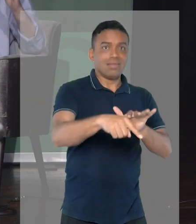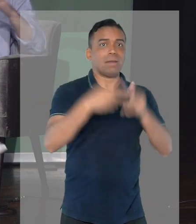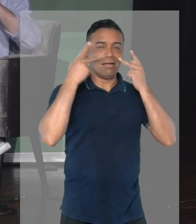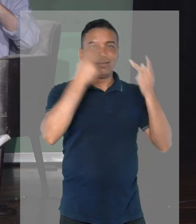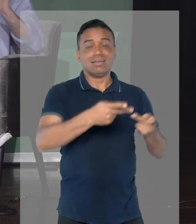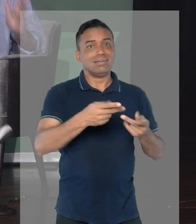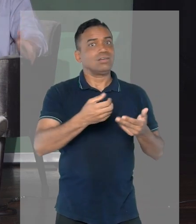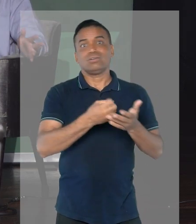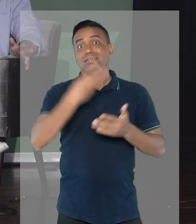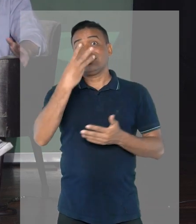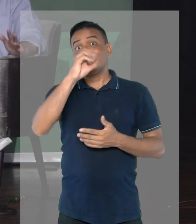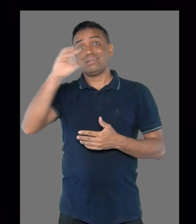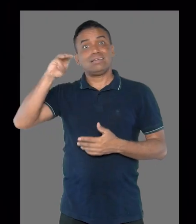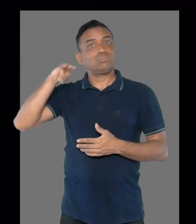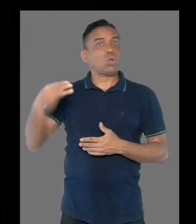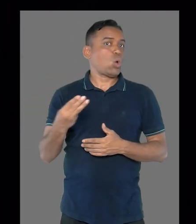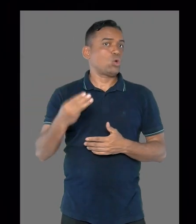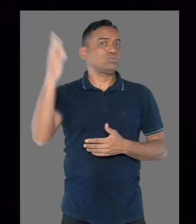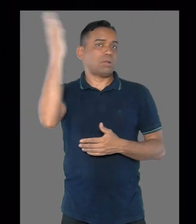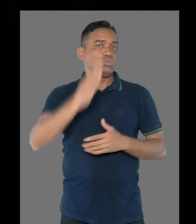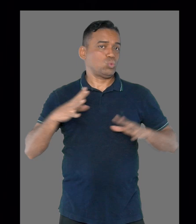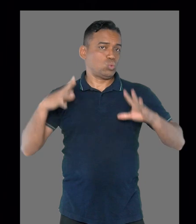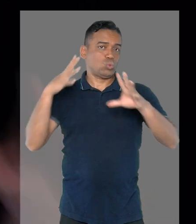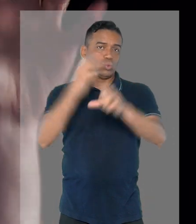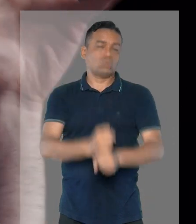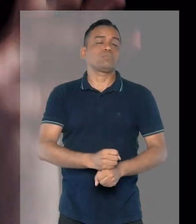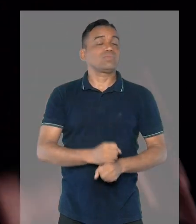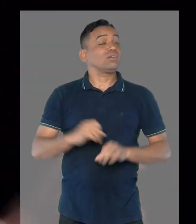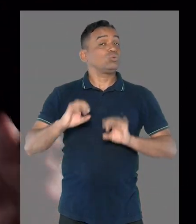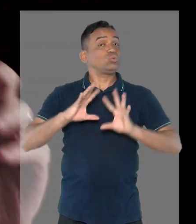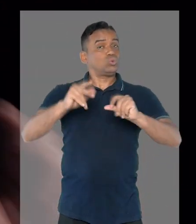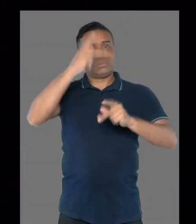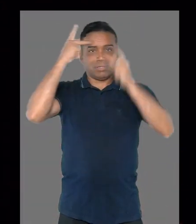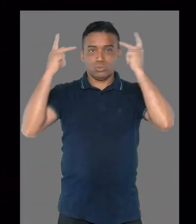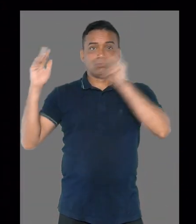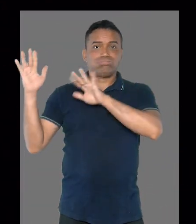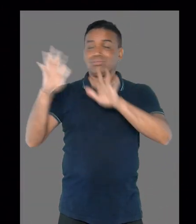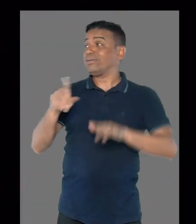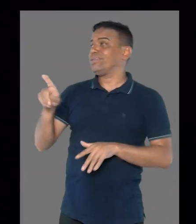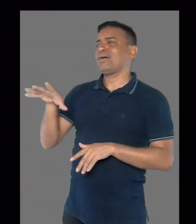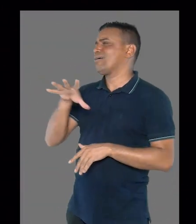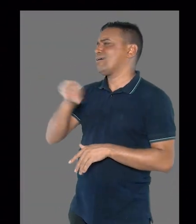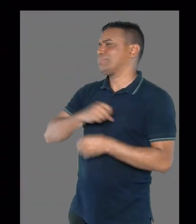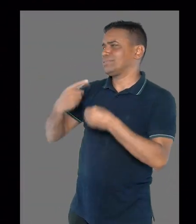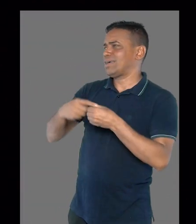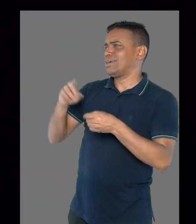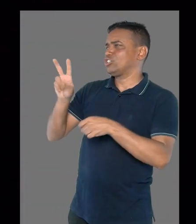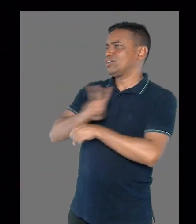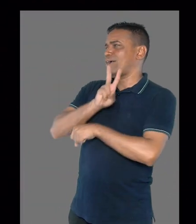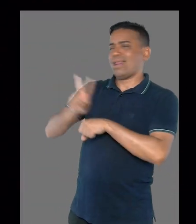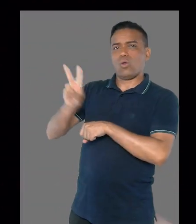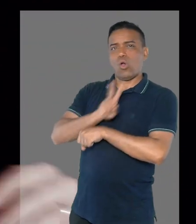Brasil inteiro tem uns 300 milhões, a gente não contou. Então vai todo mundo para lá nessa data. Ele ama Carangola, gente. Pois